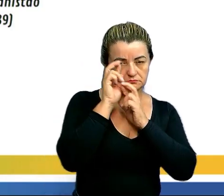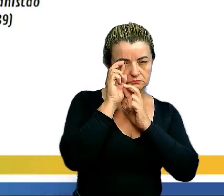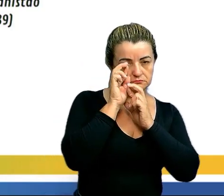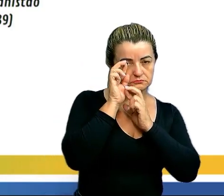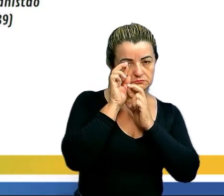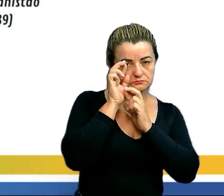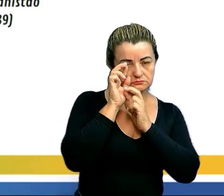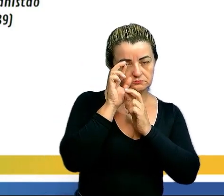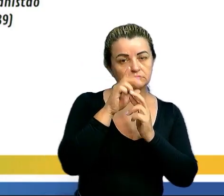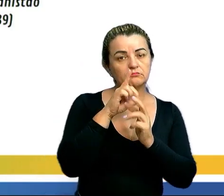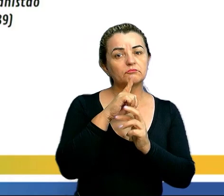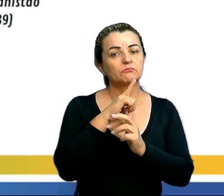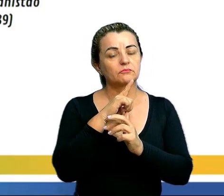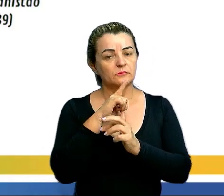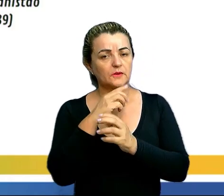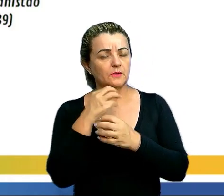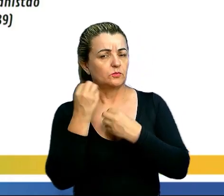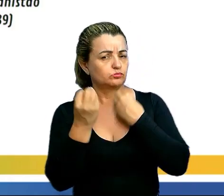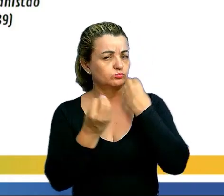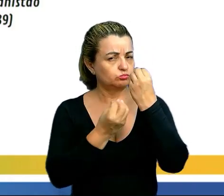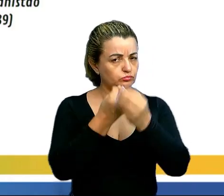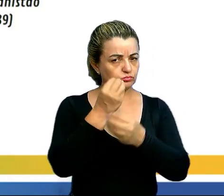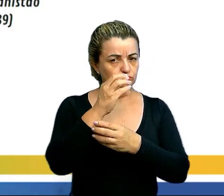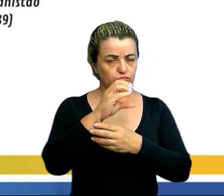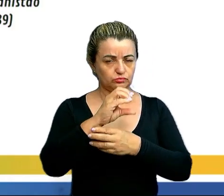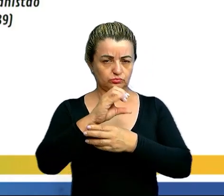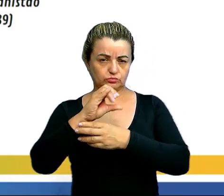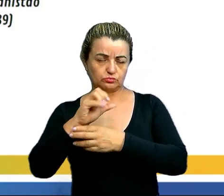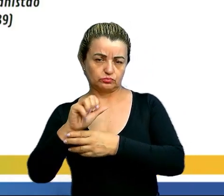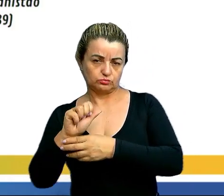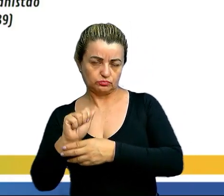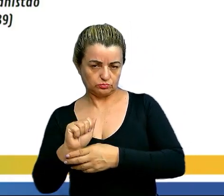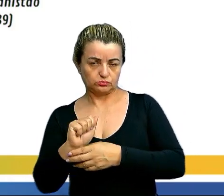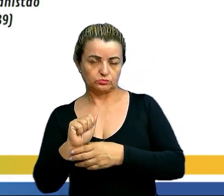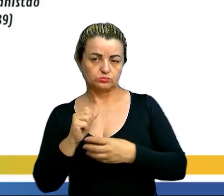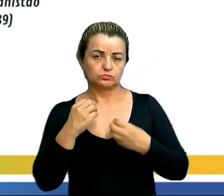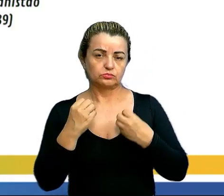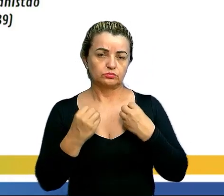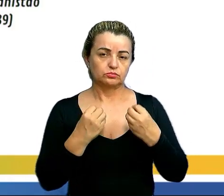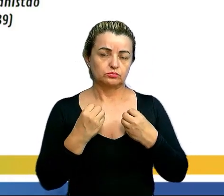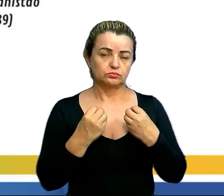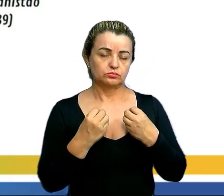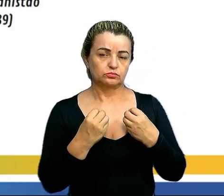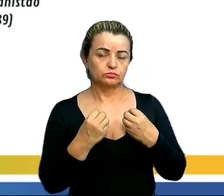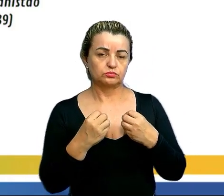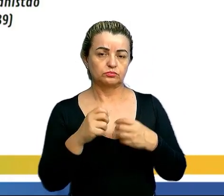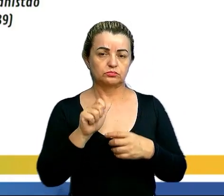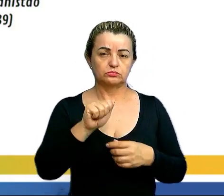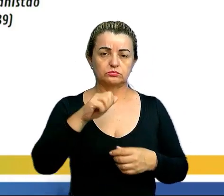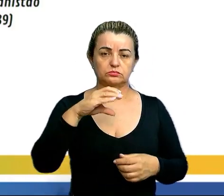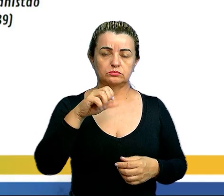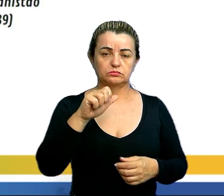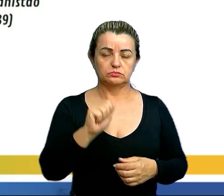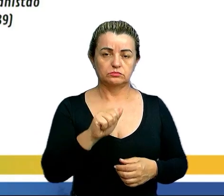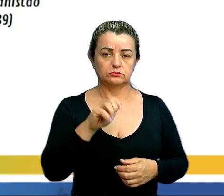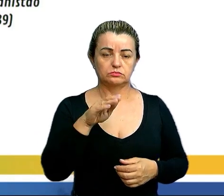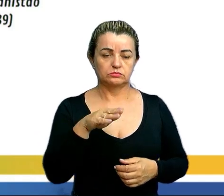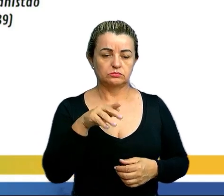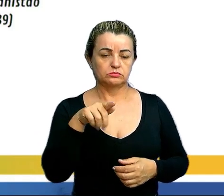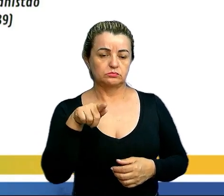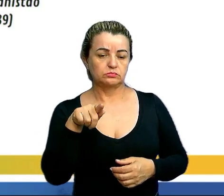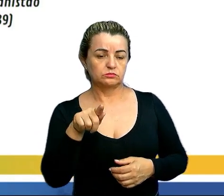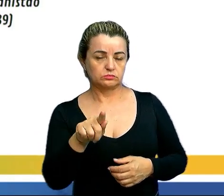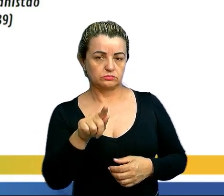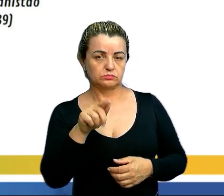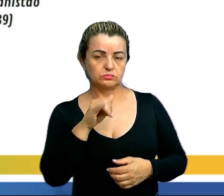fundação, a formação da CIA, da Agência Internacional de Espionagem, né? E a KGB, né, que era uma agência de